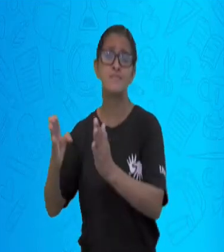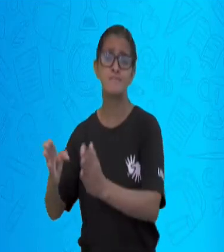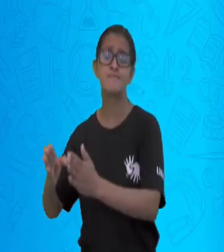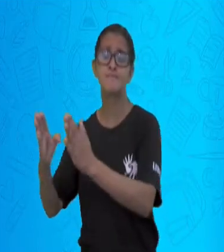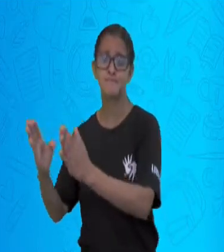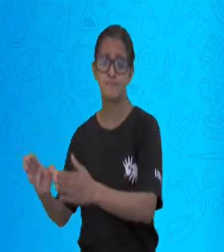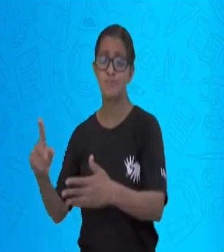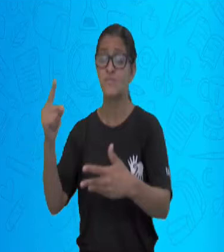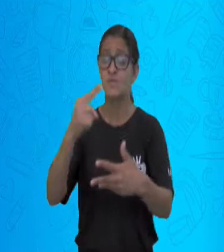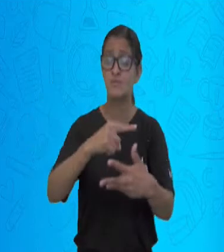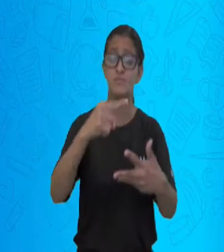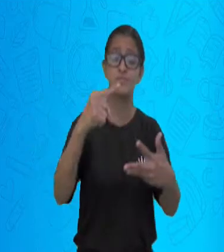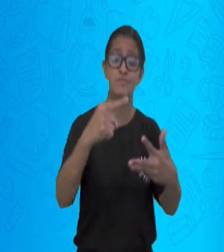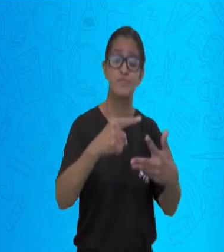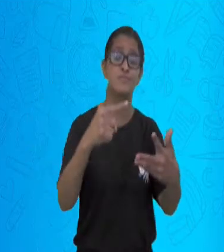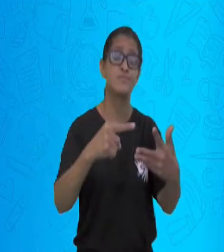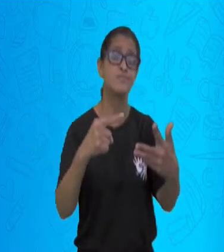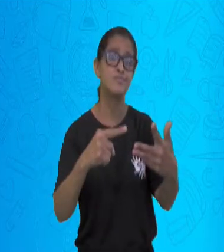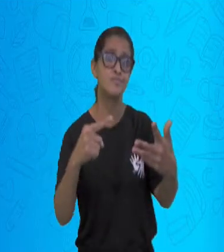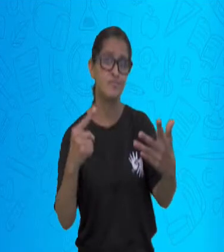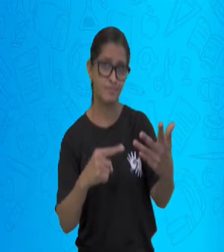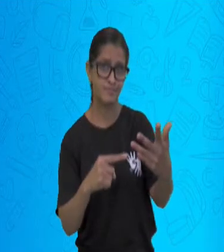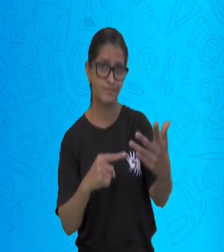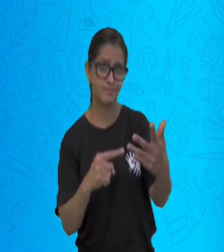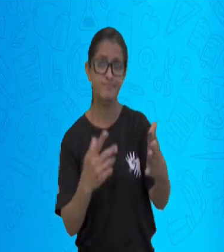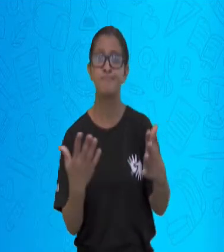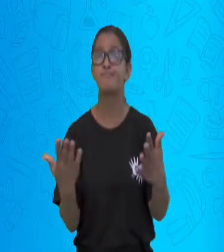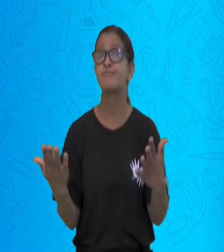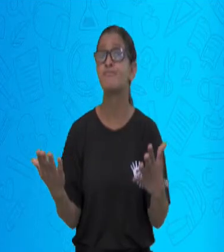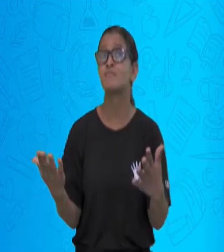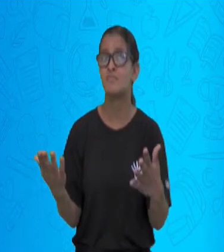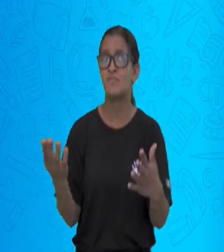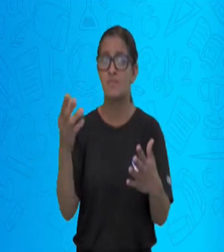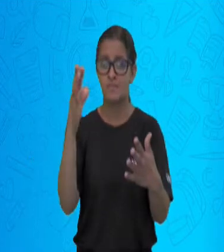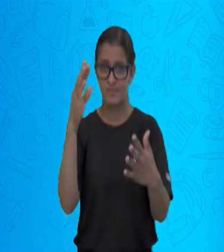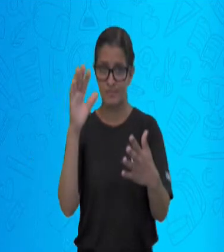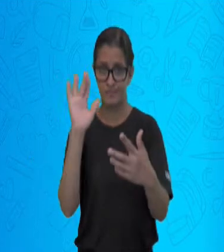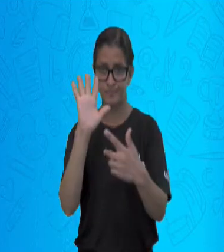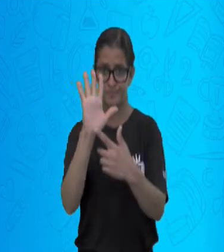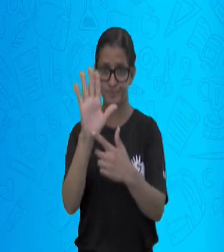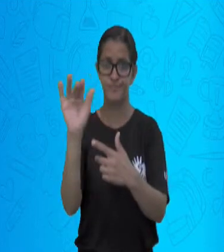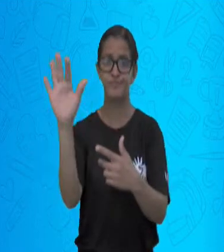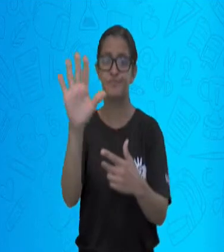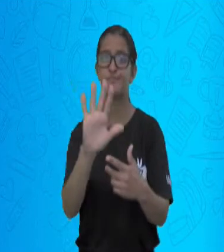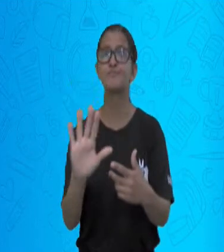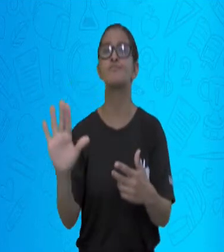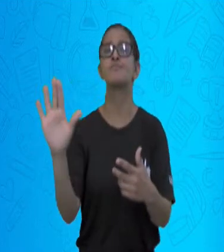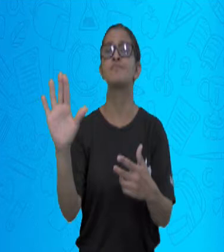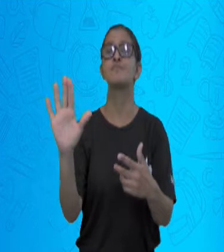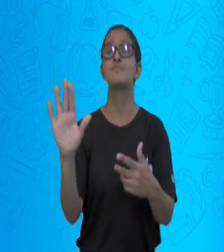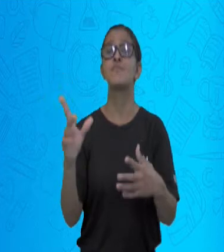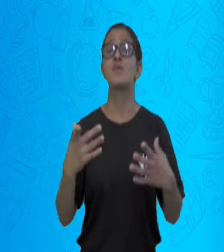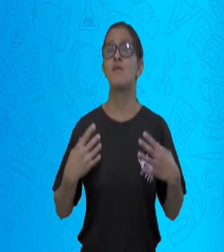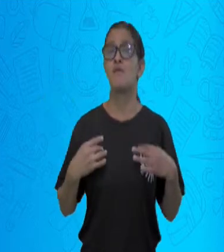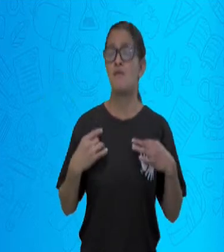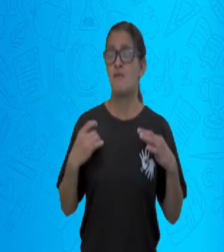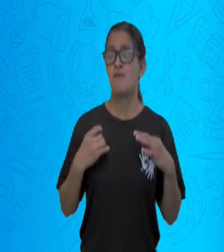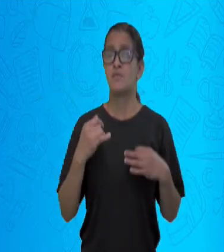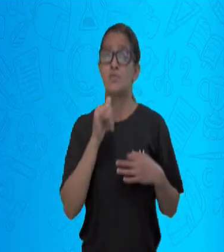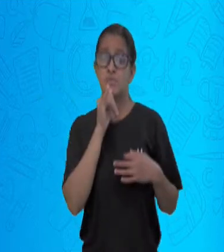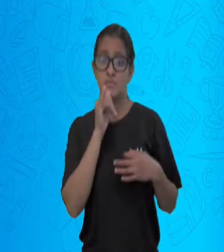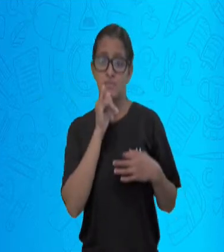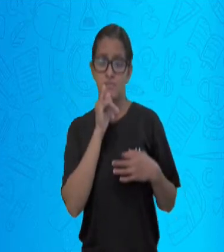aqui? Dentre muitos que tem, eu gostaria de destacar esses daqui. Mudanças, roupas e